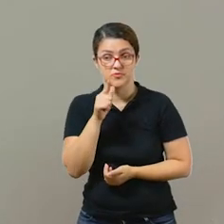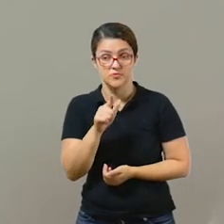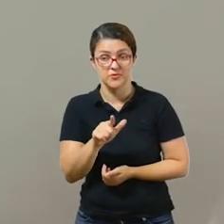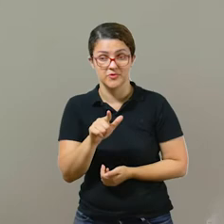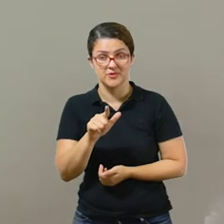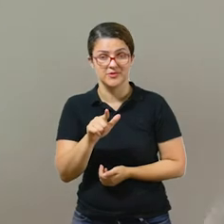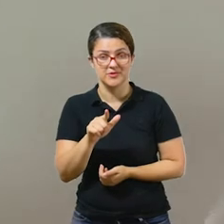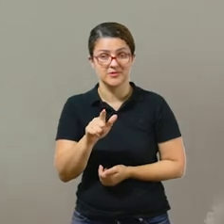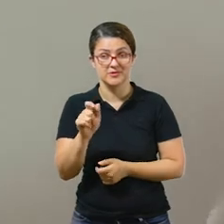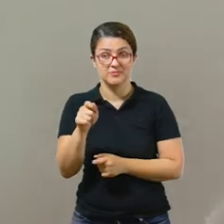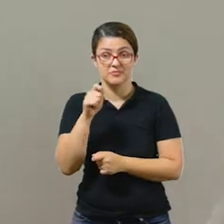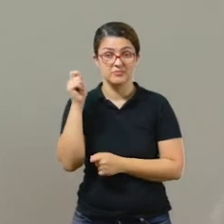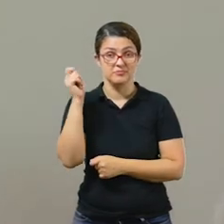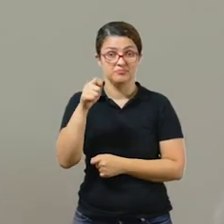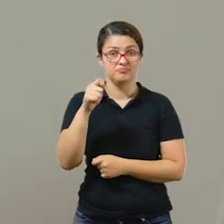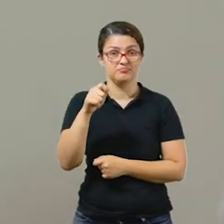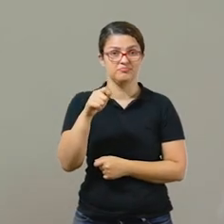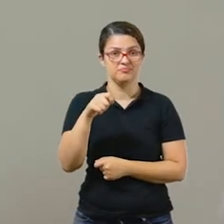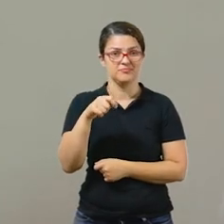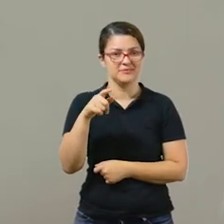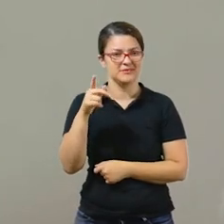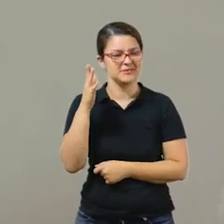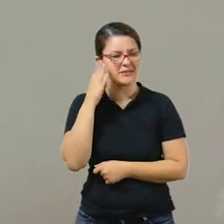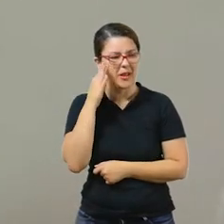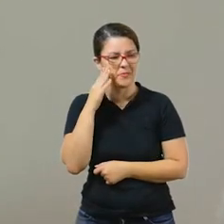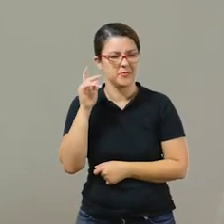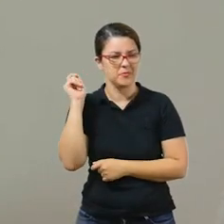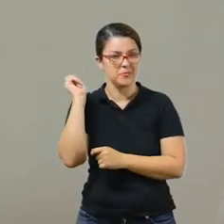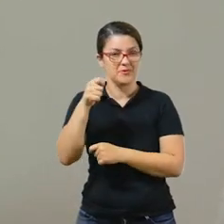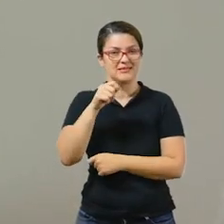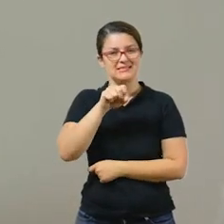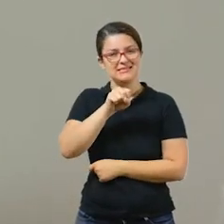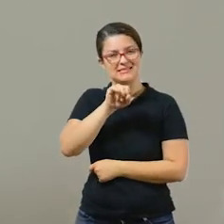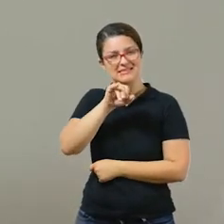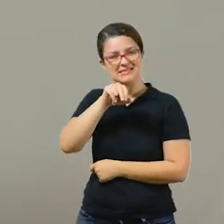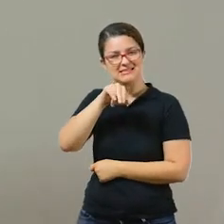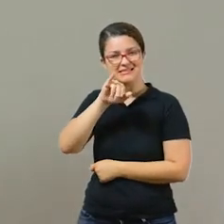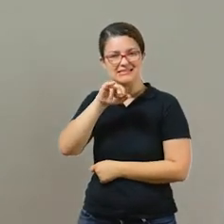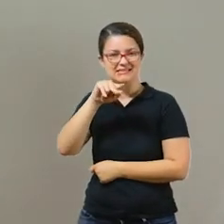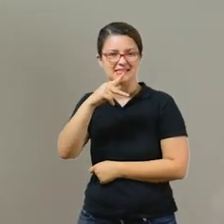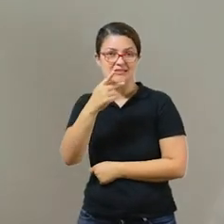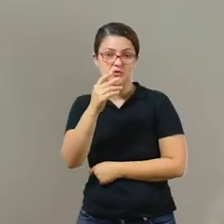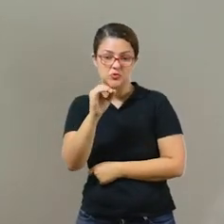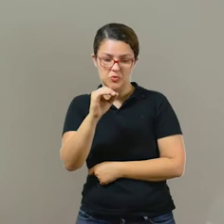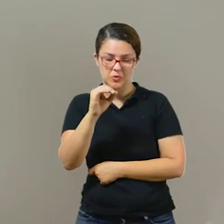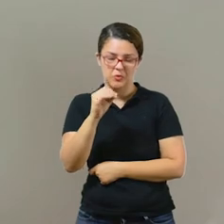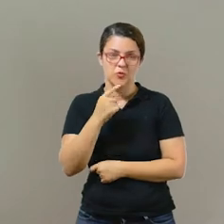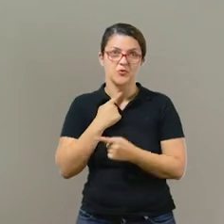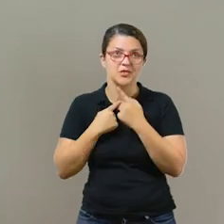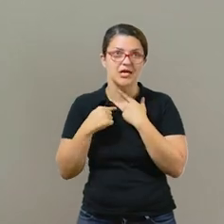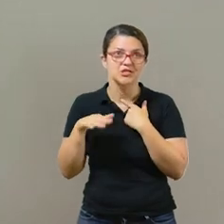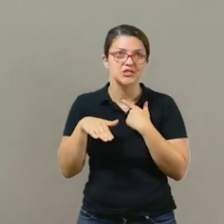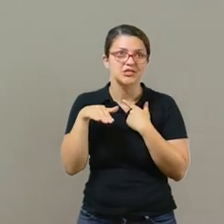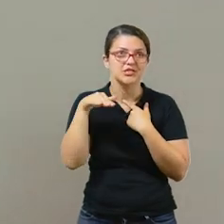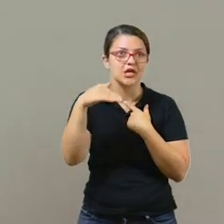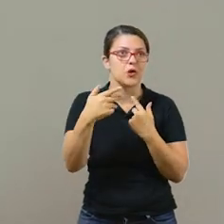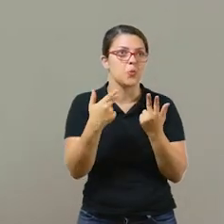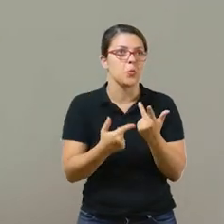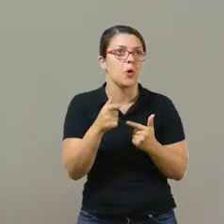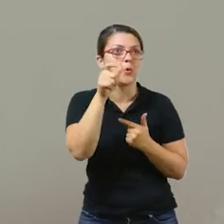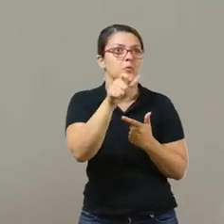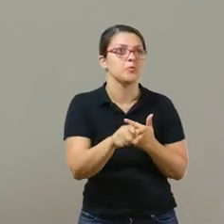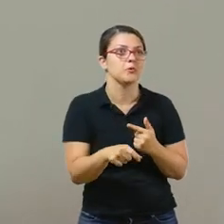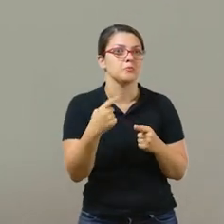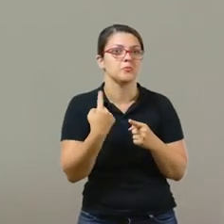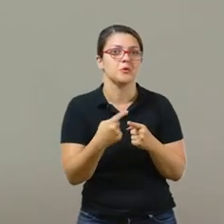da Sininho. A Sininho era uma fadinha que ela queria crescer, ela queria ser igual aos humanos, porque ela era